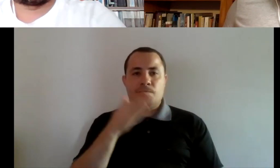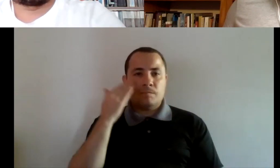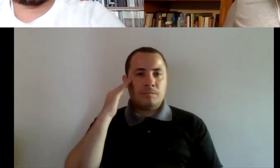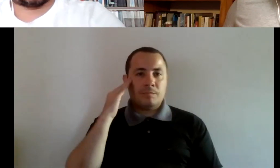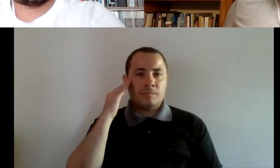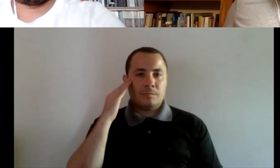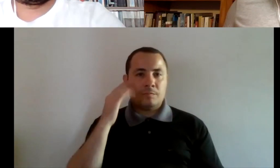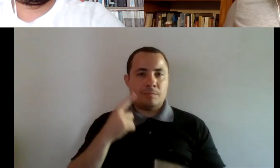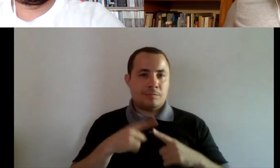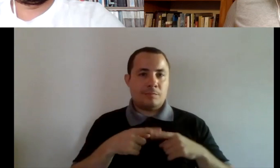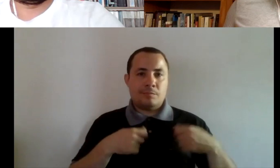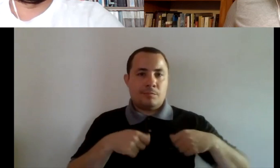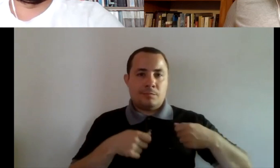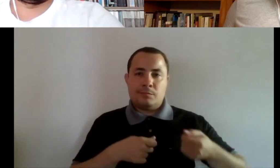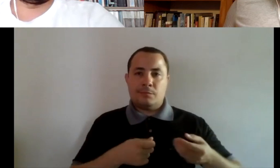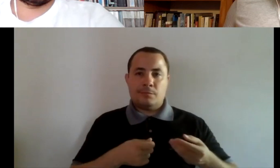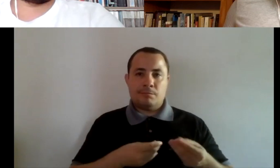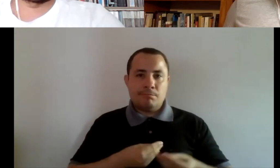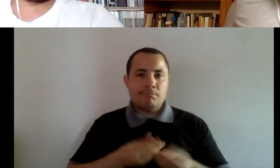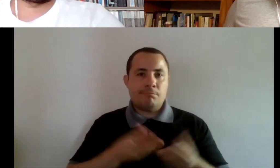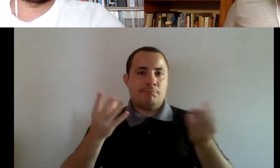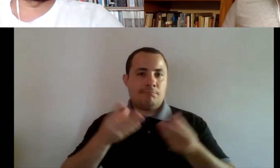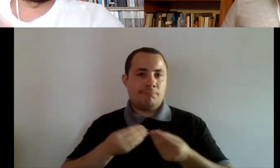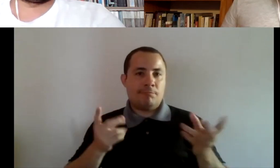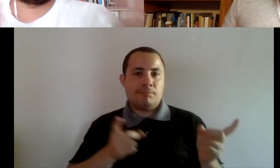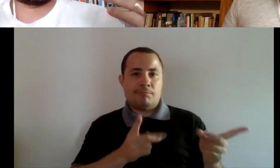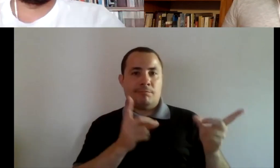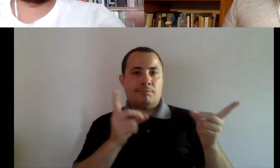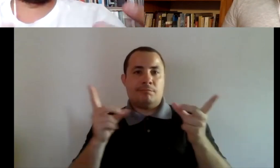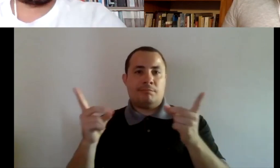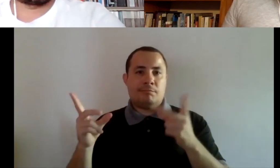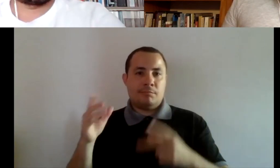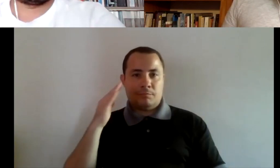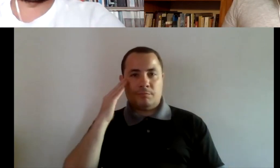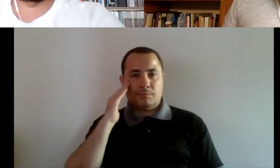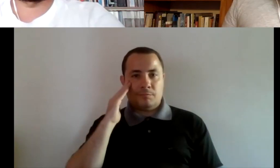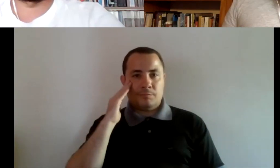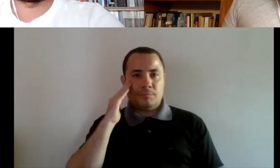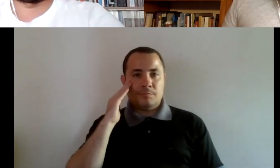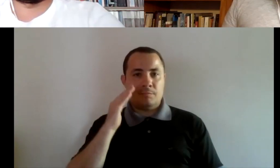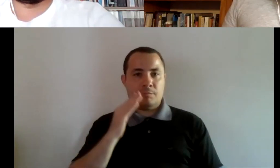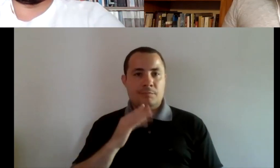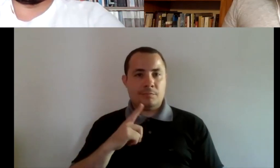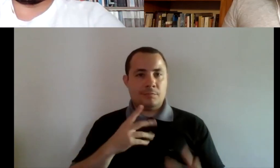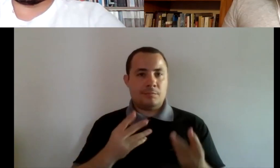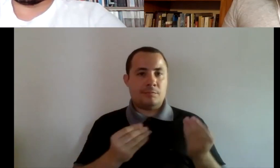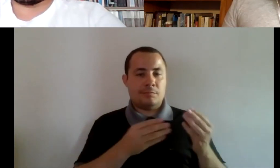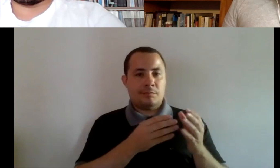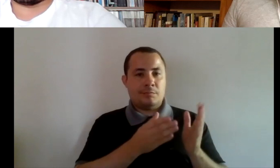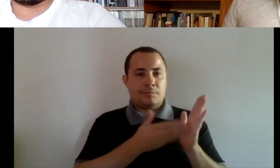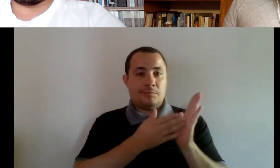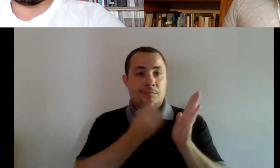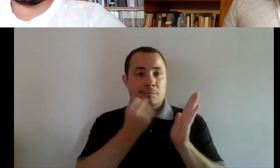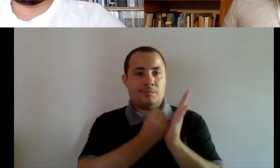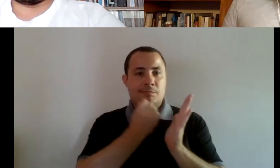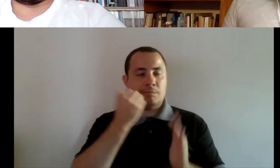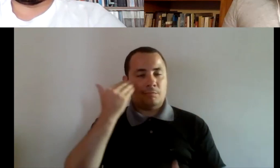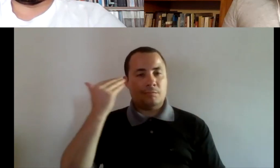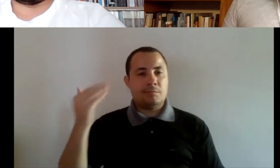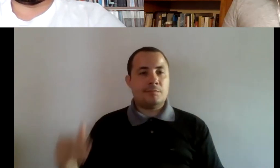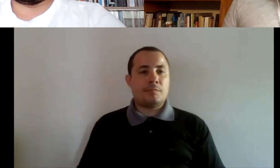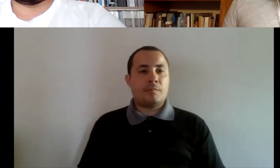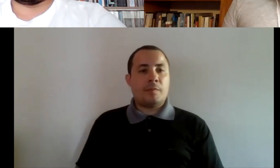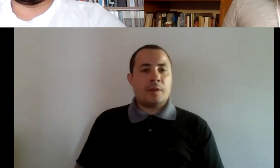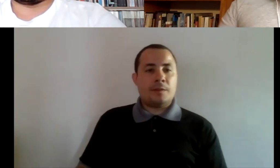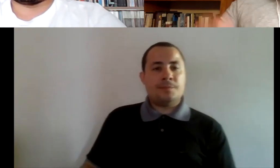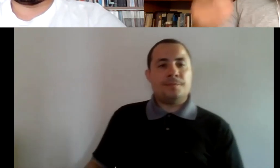no padrão que ela tem, né? Assim, mesmo essas editoras de quantidade, né? Assim. Acho que uma coisa